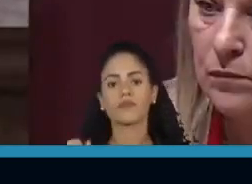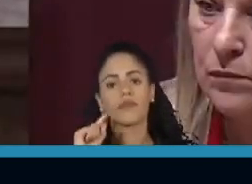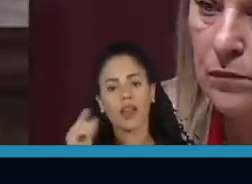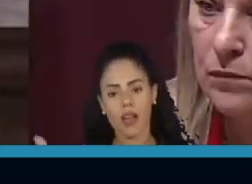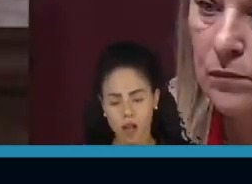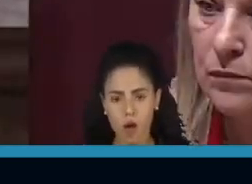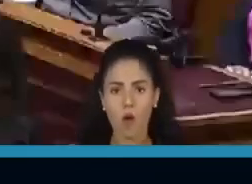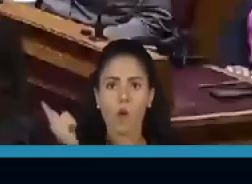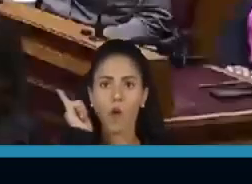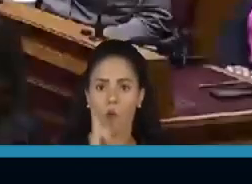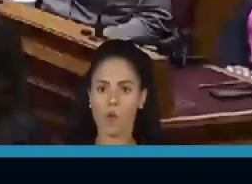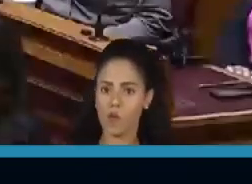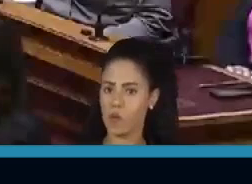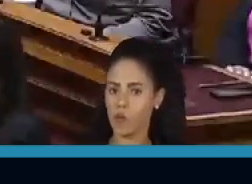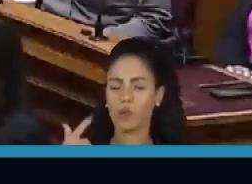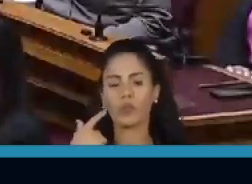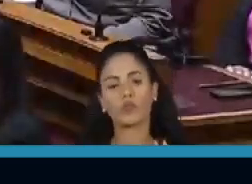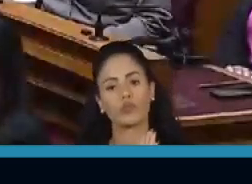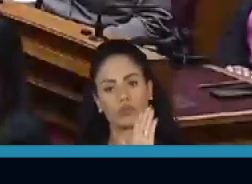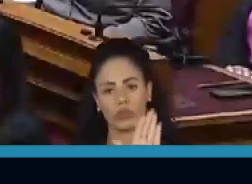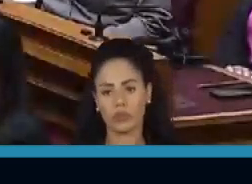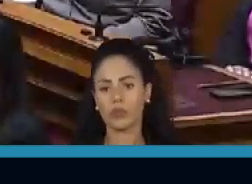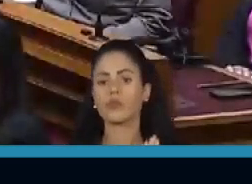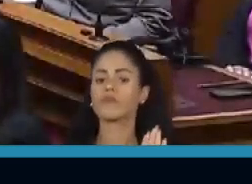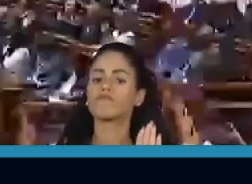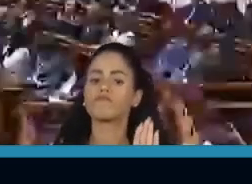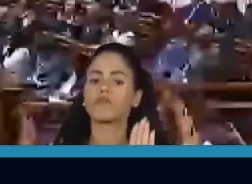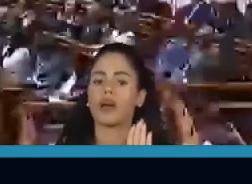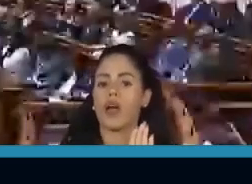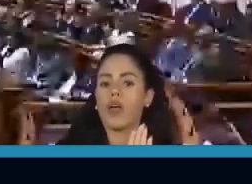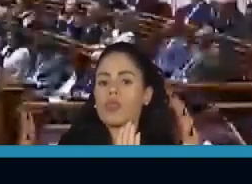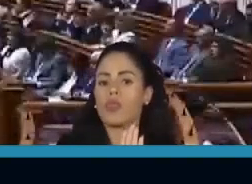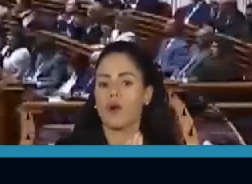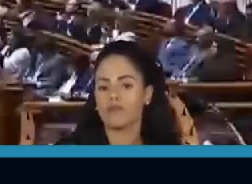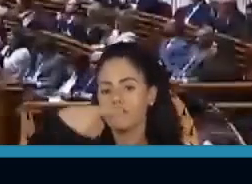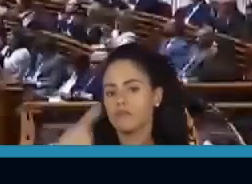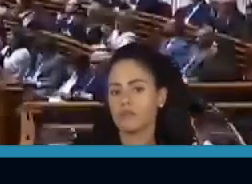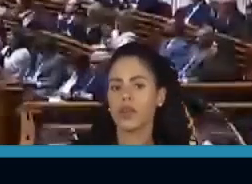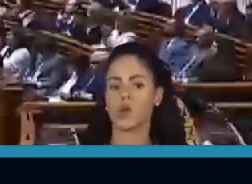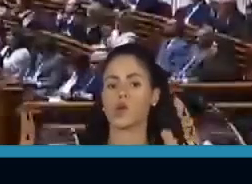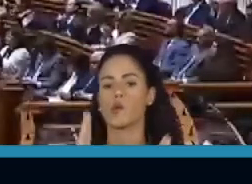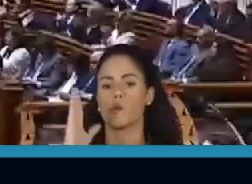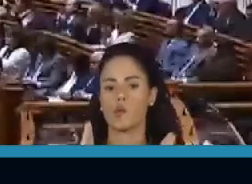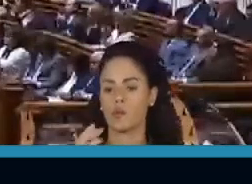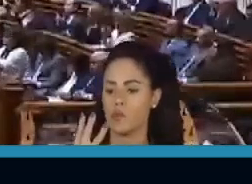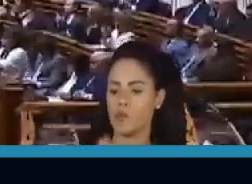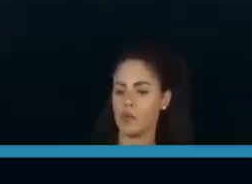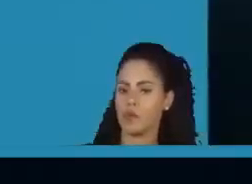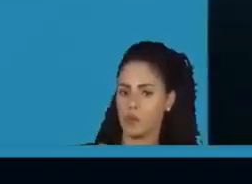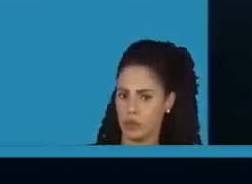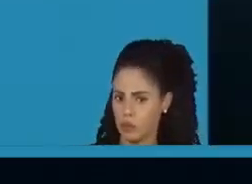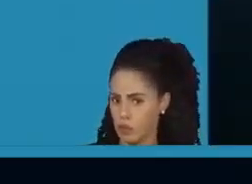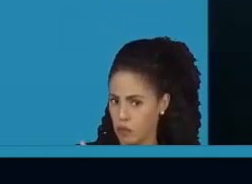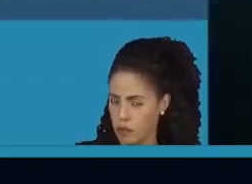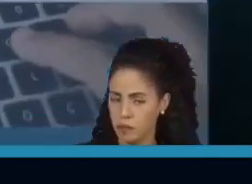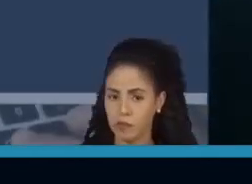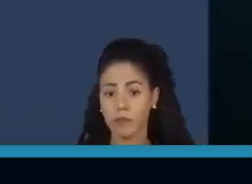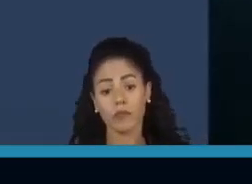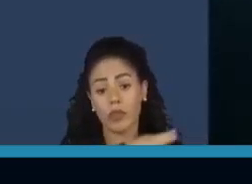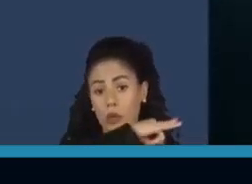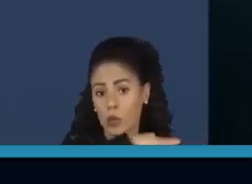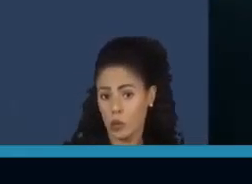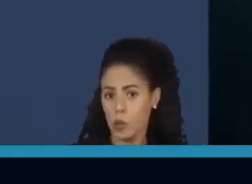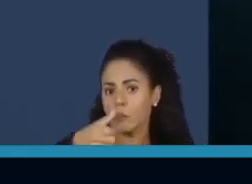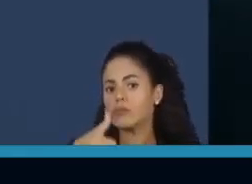Centro-Direita apresentou hoje ao parlamento o programa que pretende cumprir durante um mandato de 4 anos. O documento diz